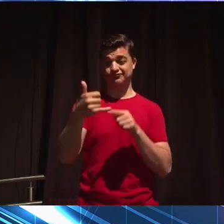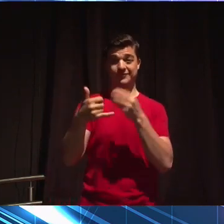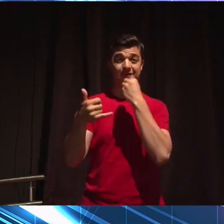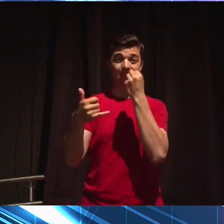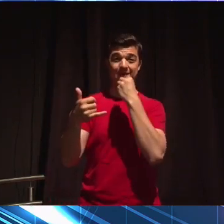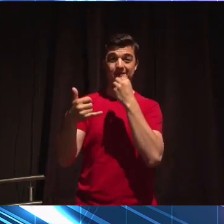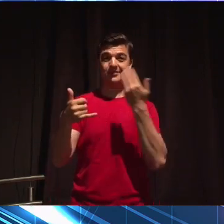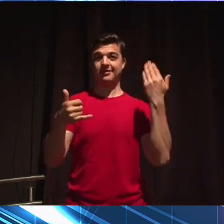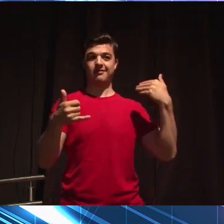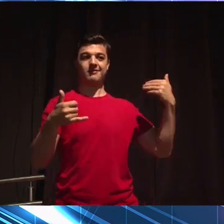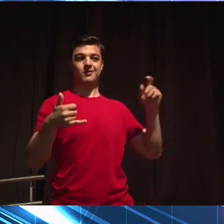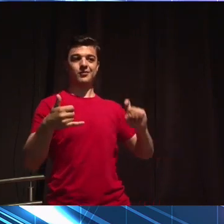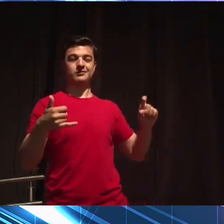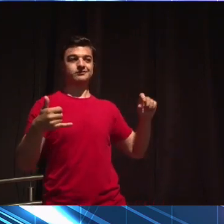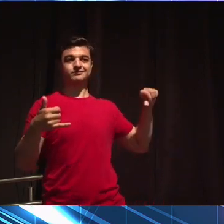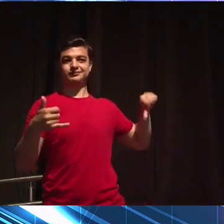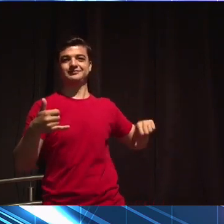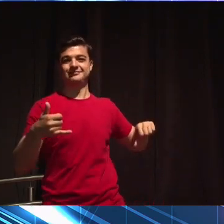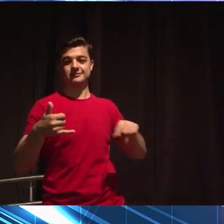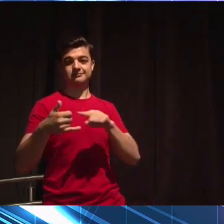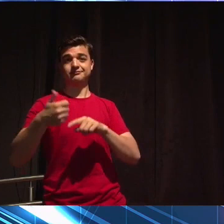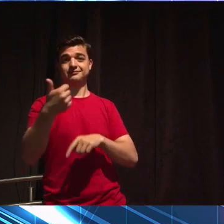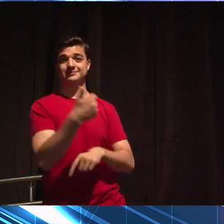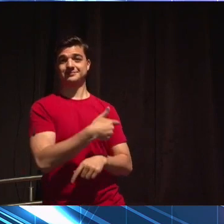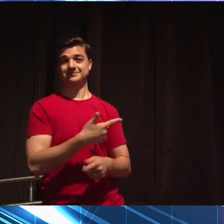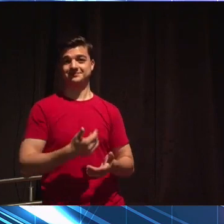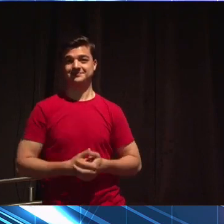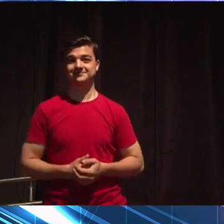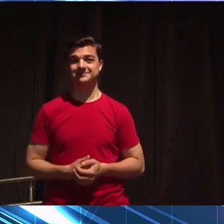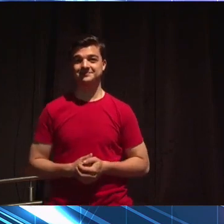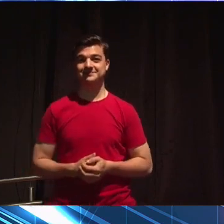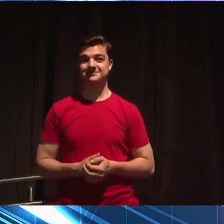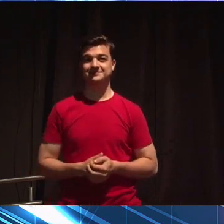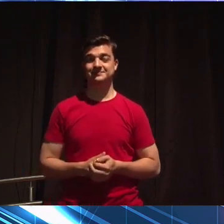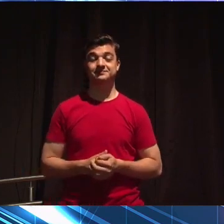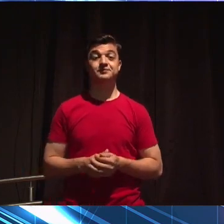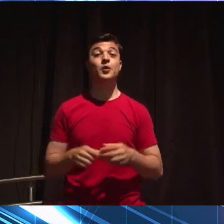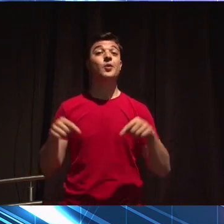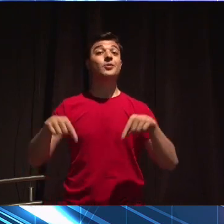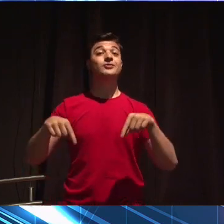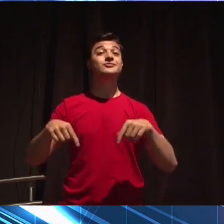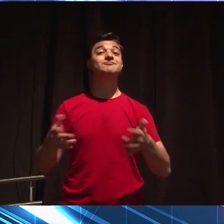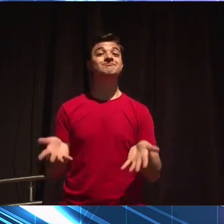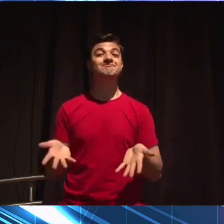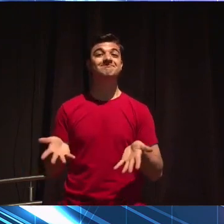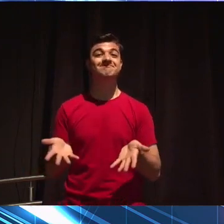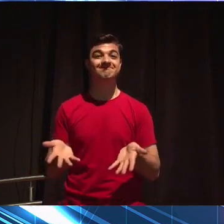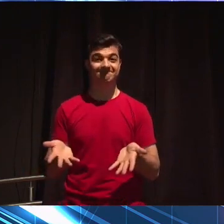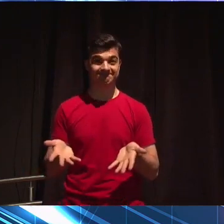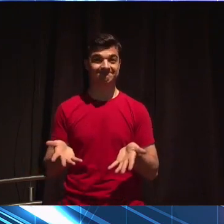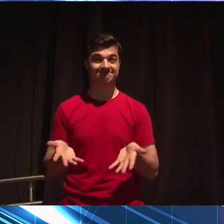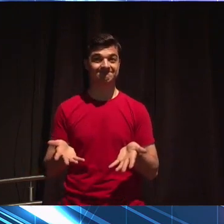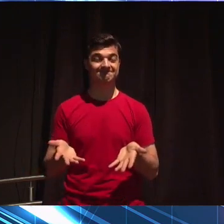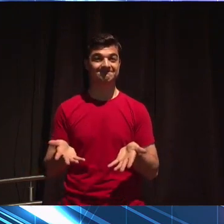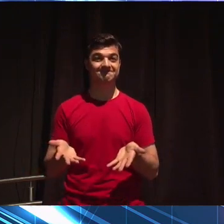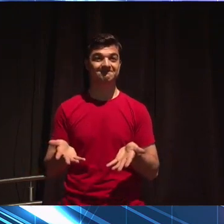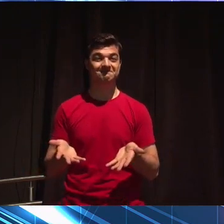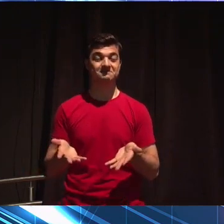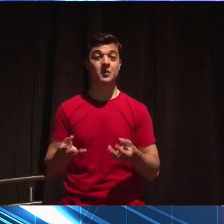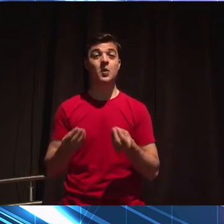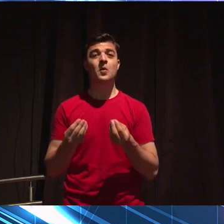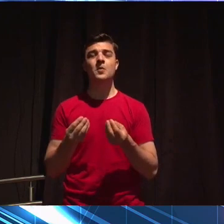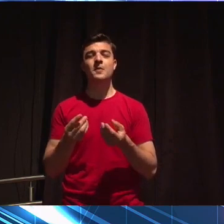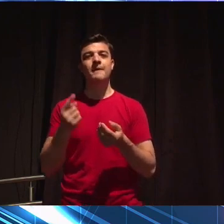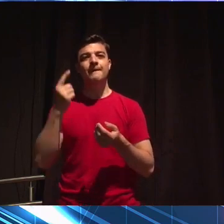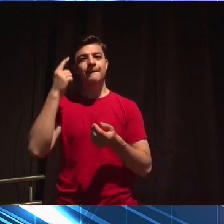aí eu fico perguntando para o povo de front-end, para o povo de mobile, hoje tem trilha de mobile, já teve, né? Mas eu fico perguntando, cara, como é que vocês conseguem argumentar que uma máquina dessas